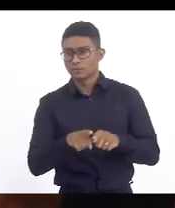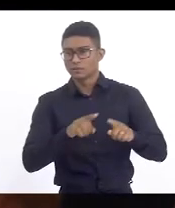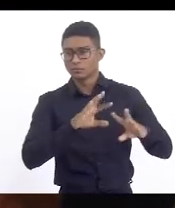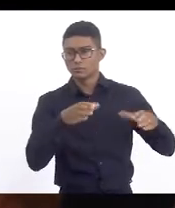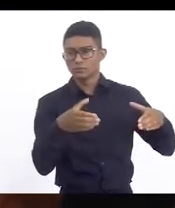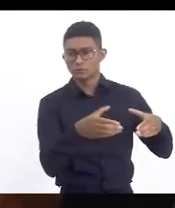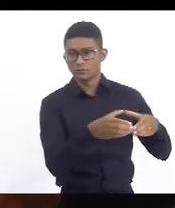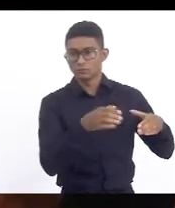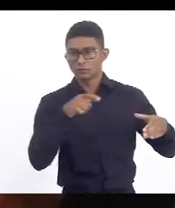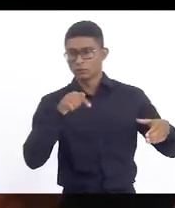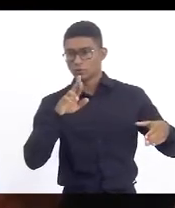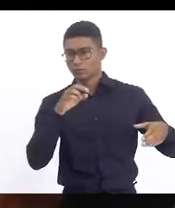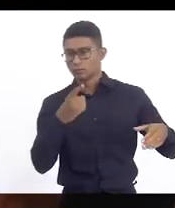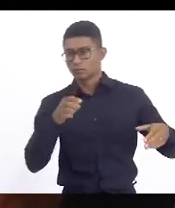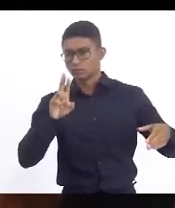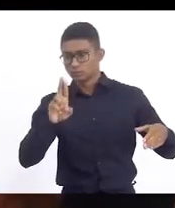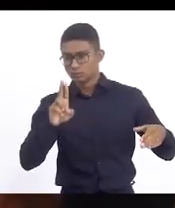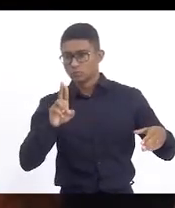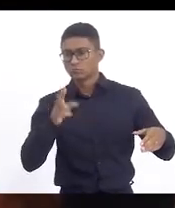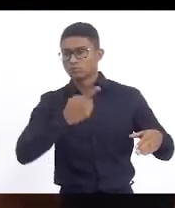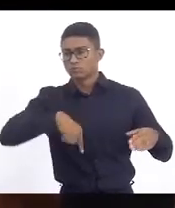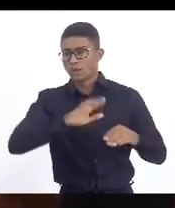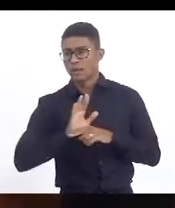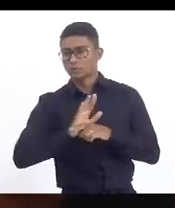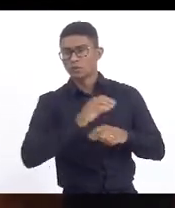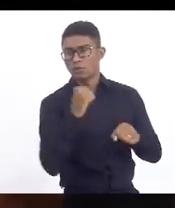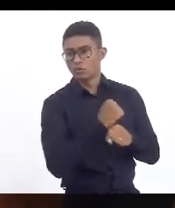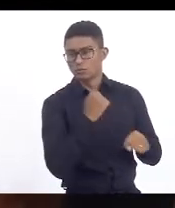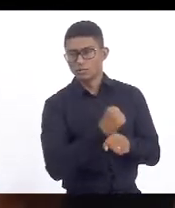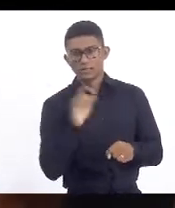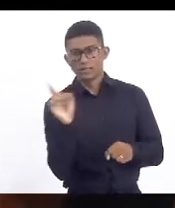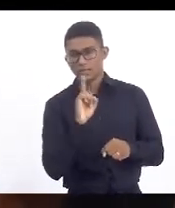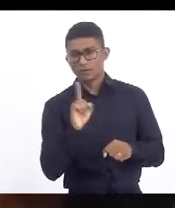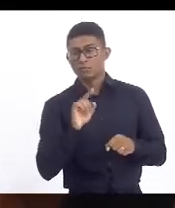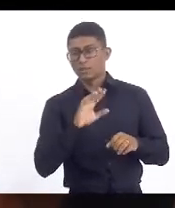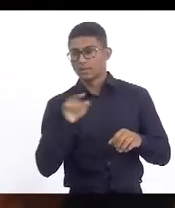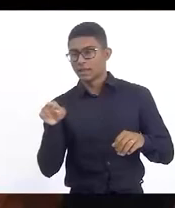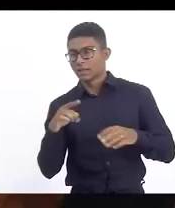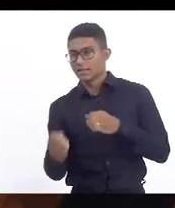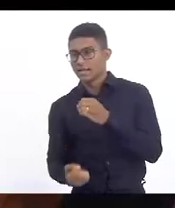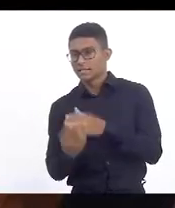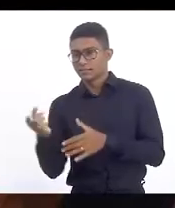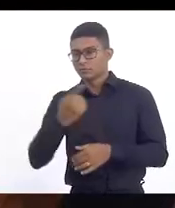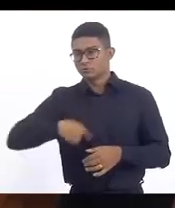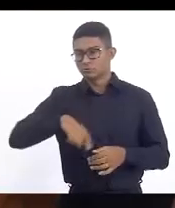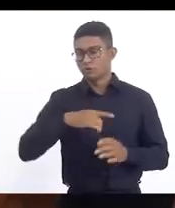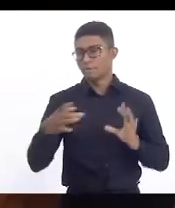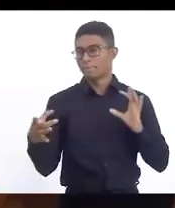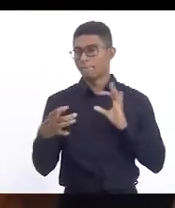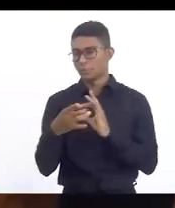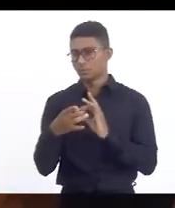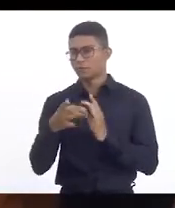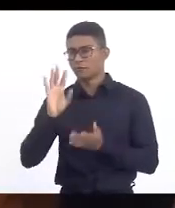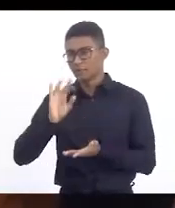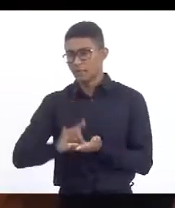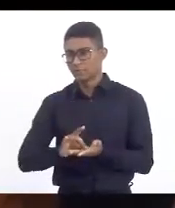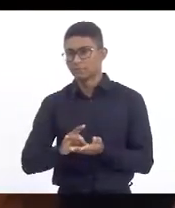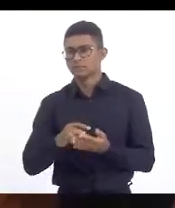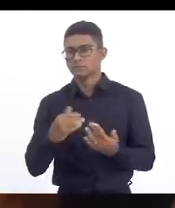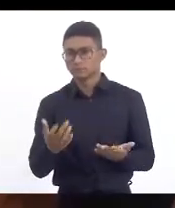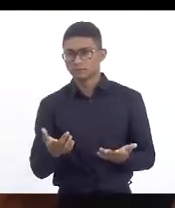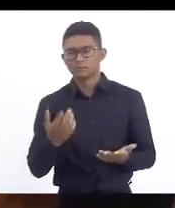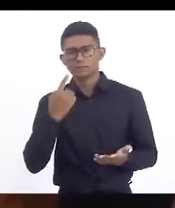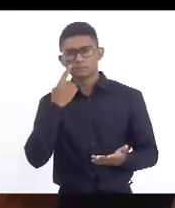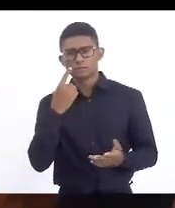não ajudamos a construir, mas fizemos parte logo nos primeiros anos de criação daquele comitê. O que nós percebemos é que os comitês de bacia são